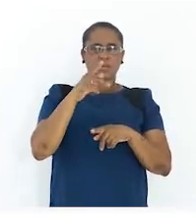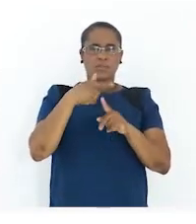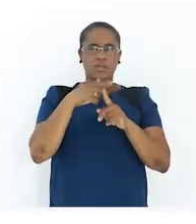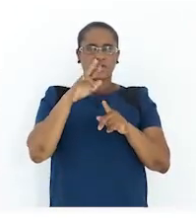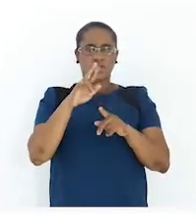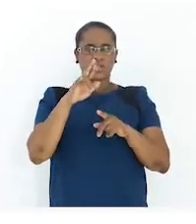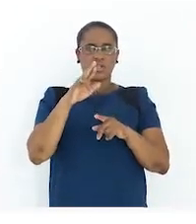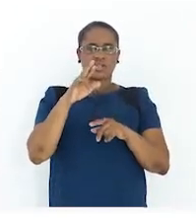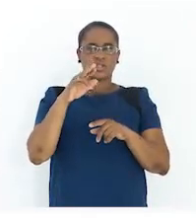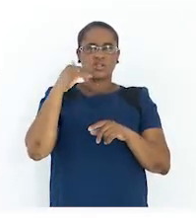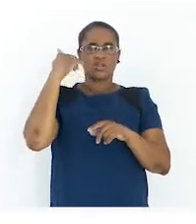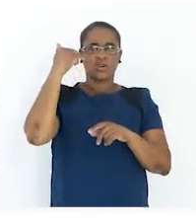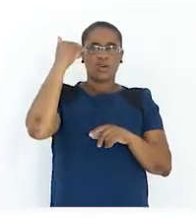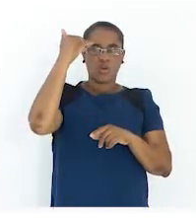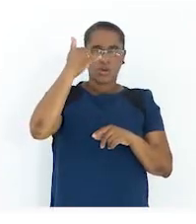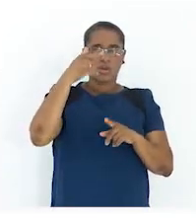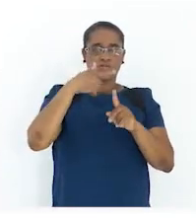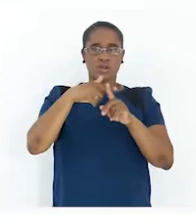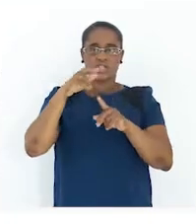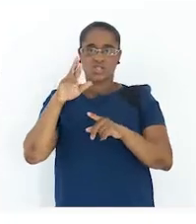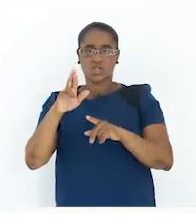x² mais x